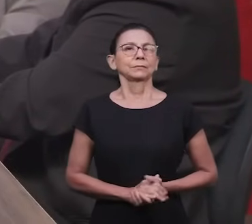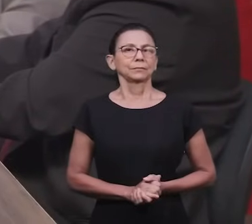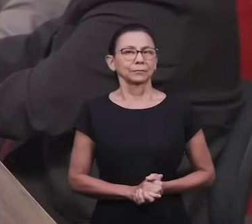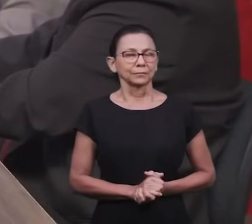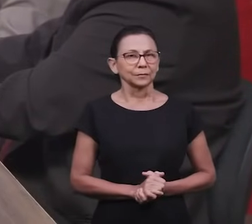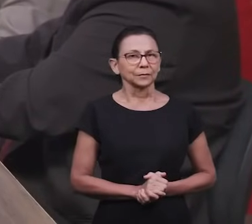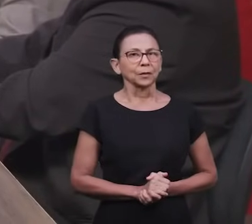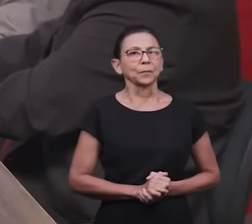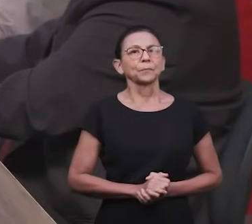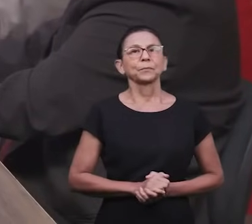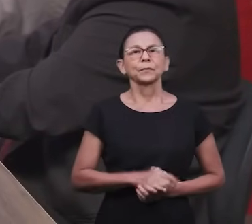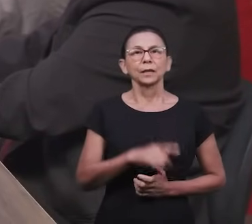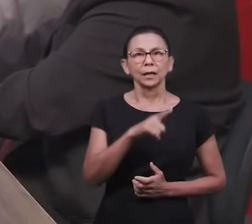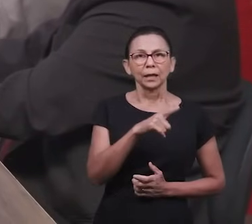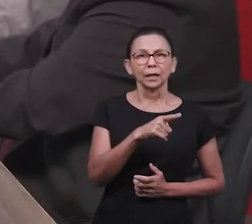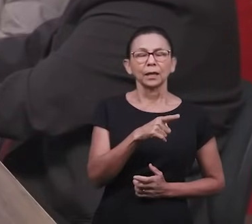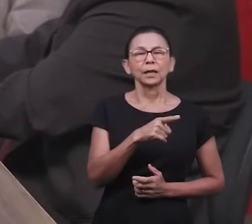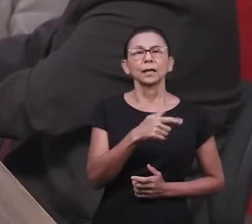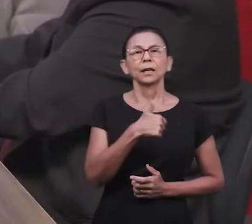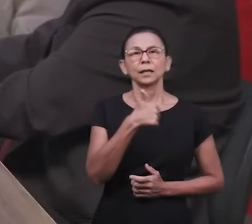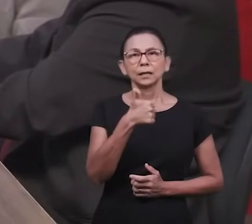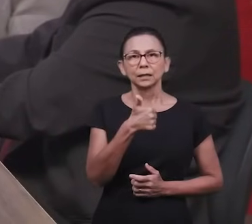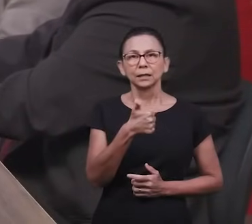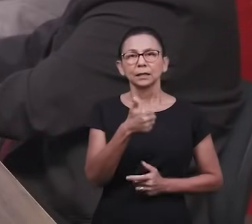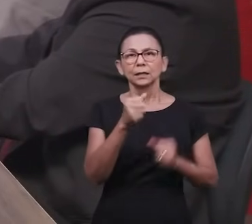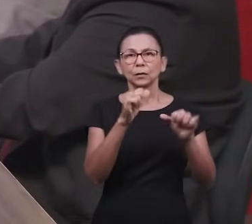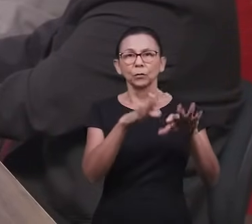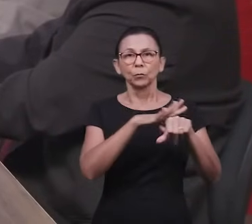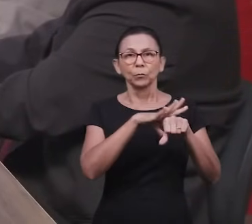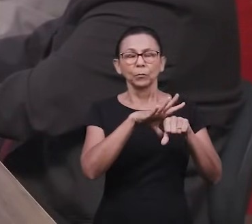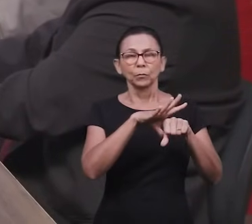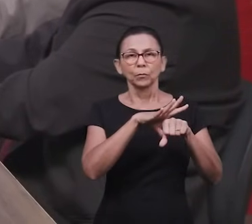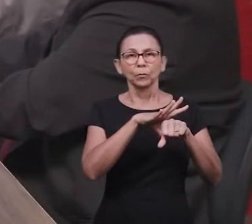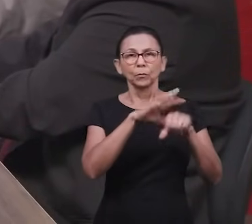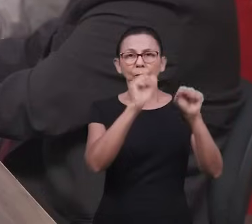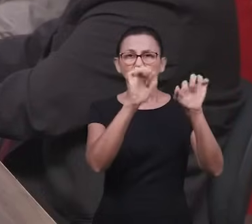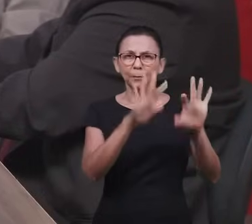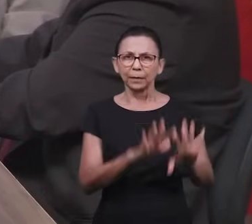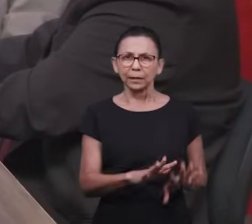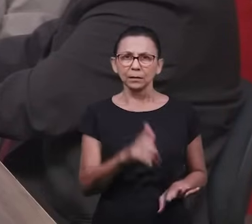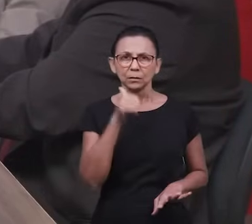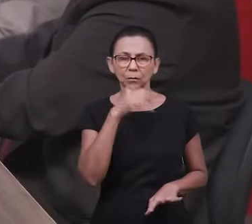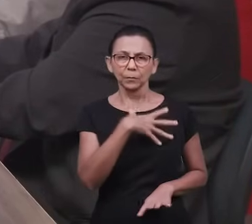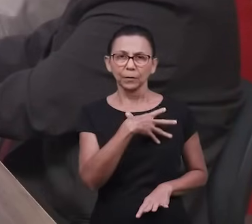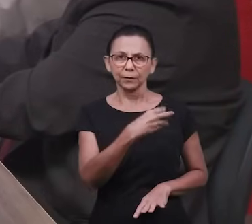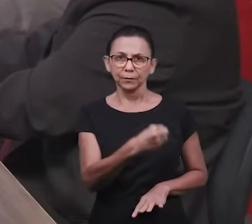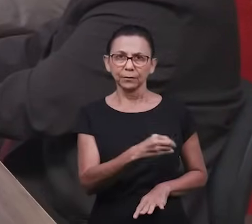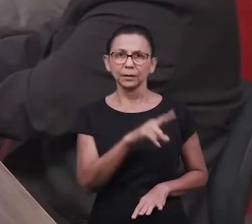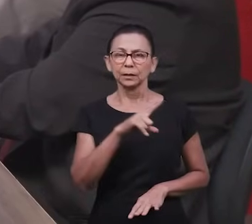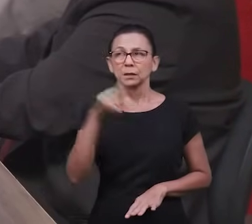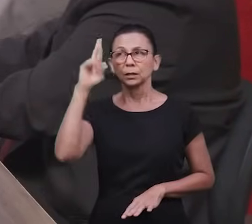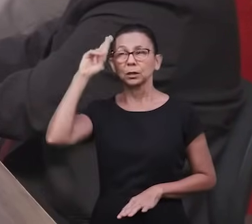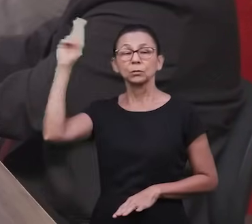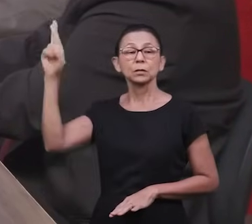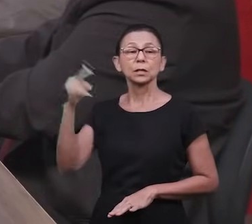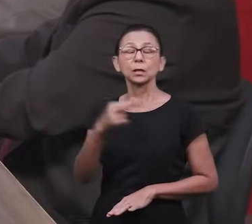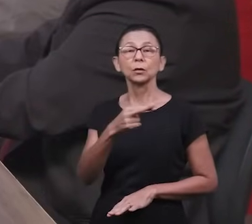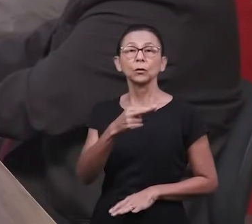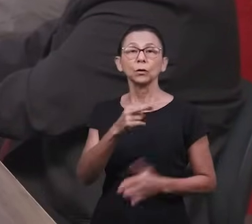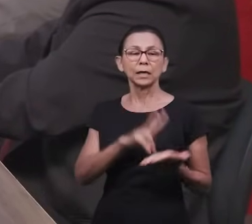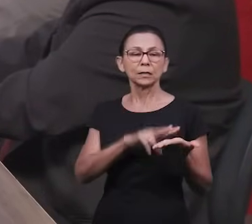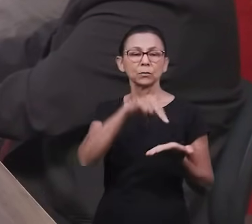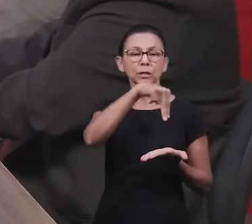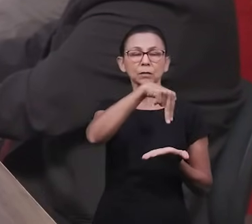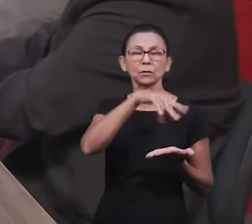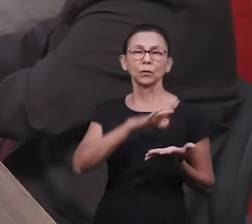Jesus foi além do que Jairo queria. Jairo queria uma cura e Jesus deu uma ressurreição. Amém. Foi o que aconteceu com essa irmã. Foi além da expectativa dela, porque não foi